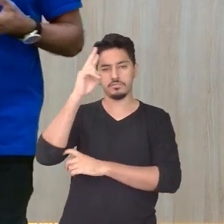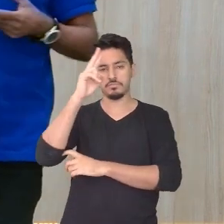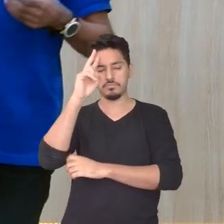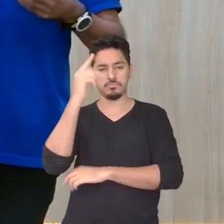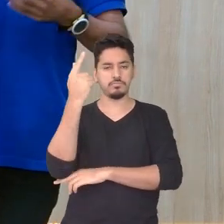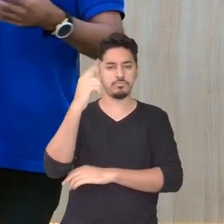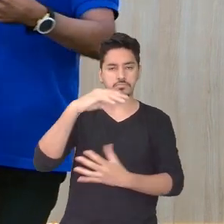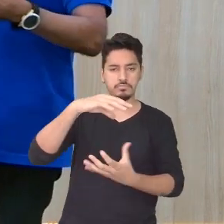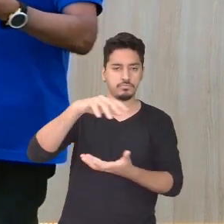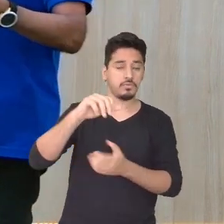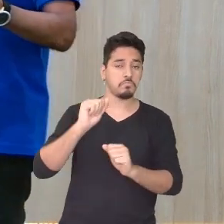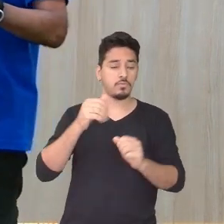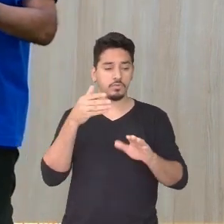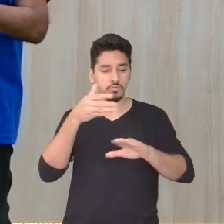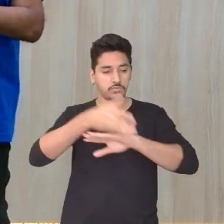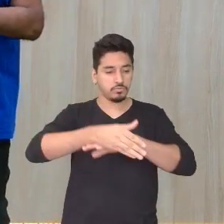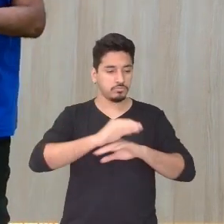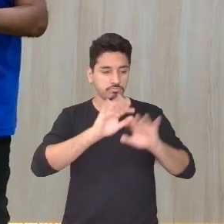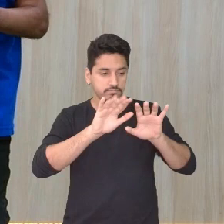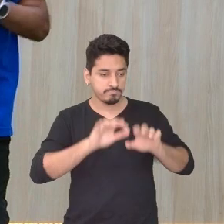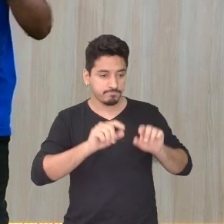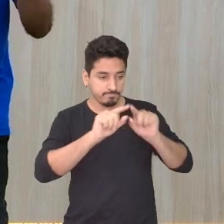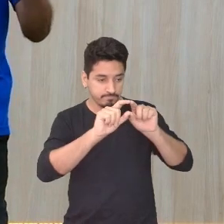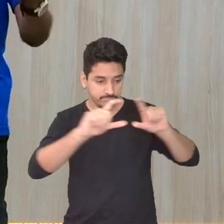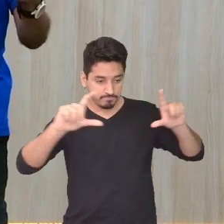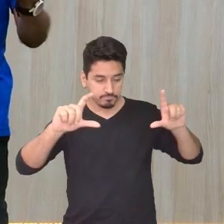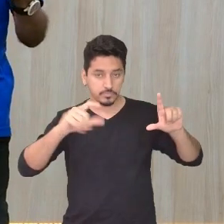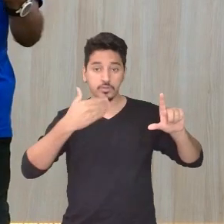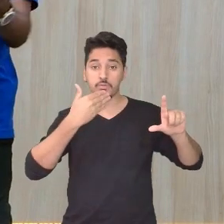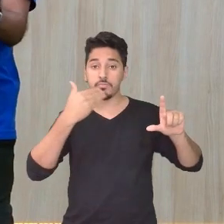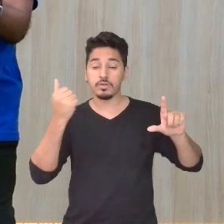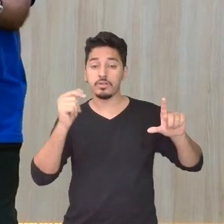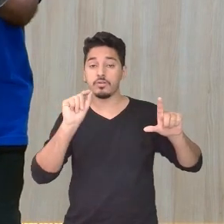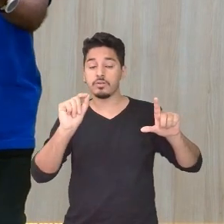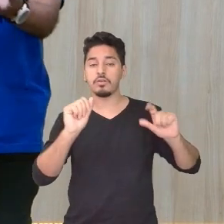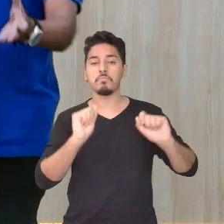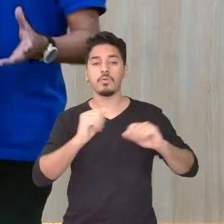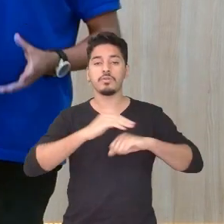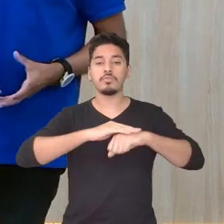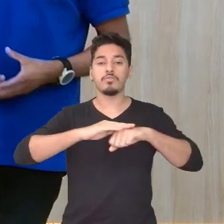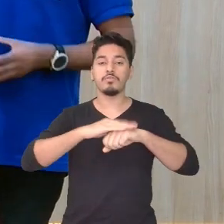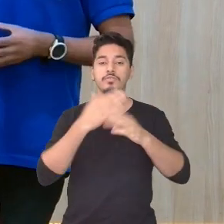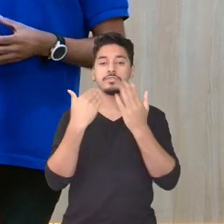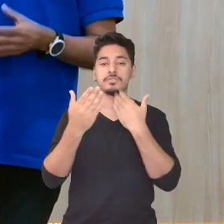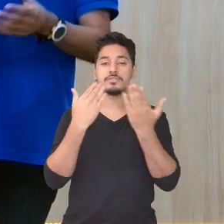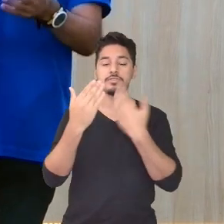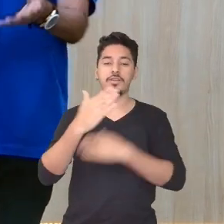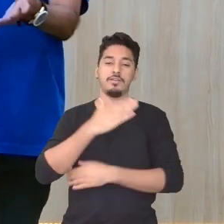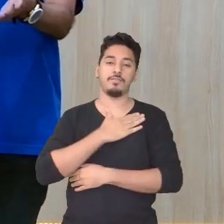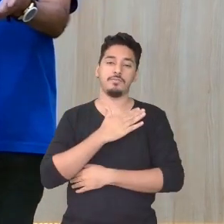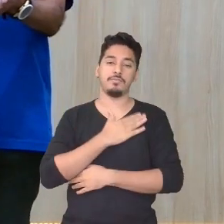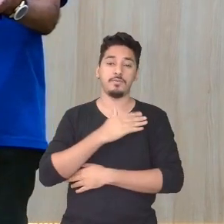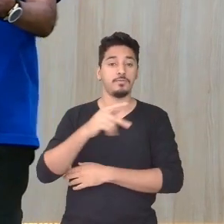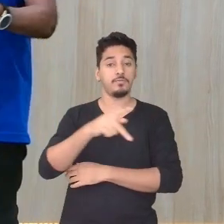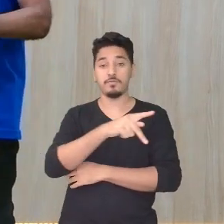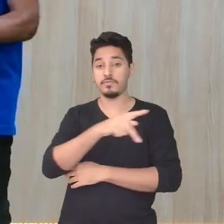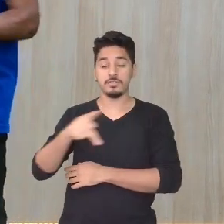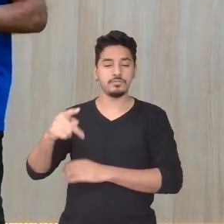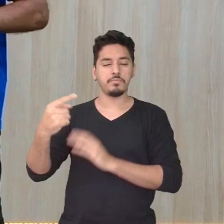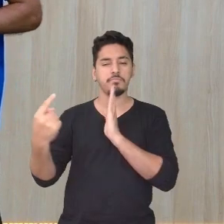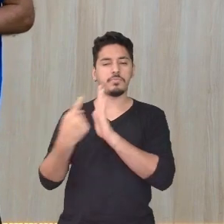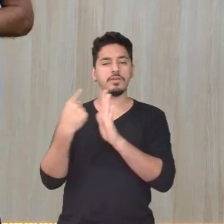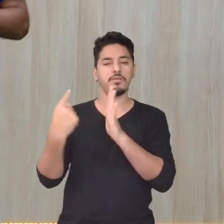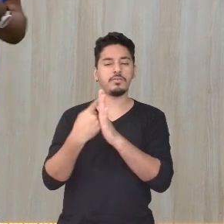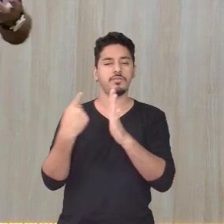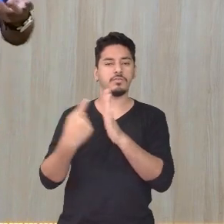geografia. Você pode acessar lá os conteúdos anteriores e o melhor, você pode conversar com o Ricardinho, perguntar sobre